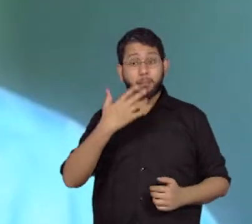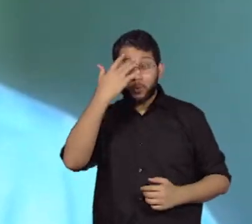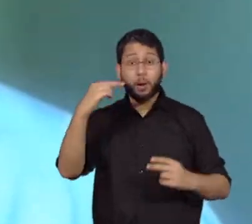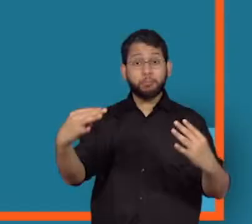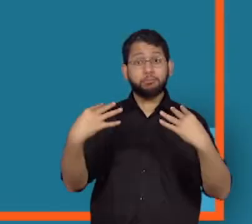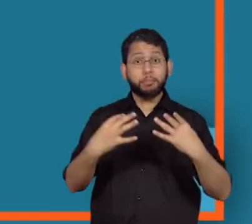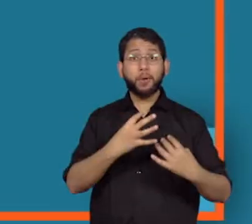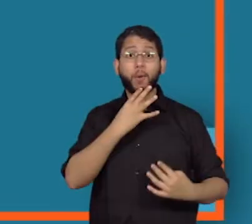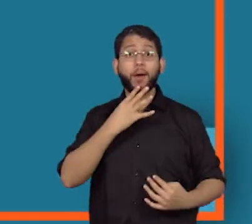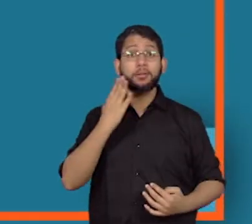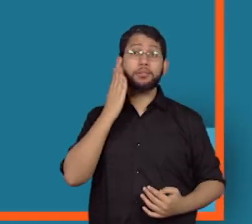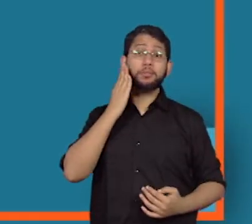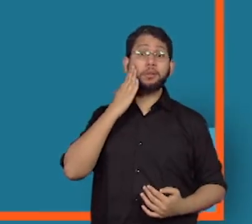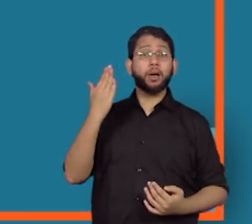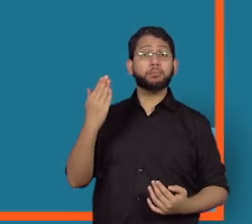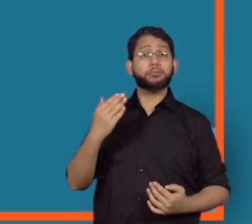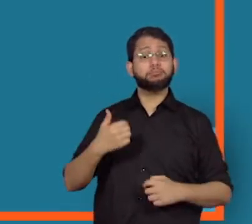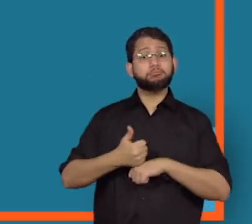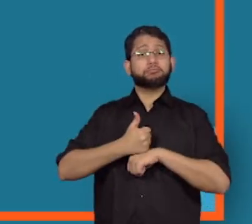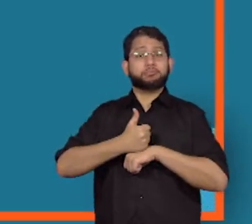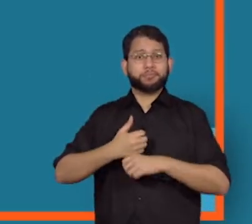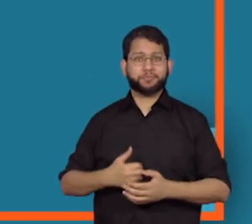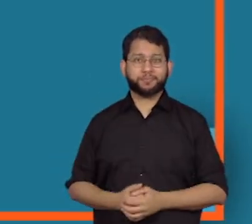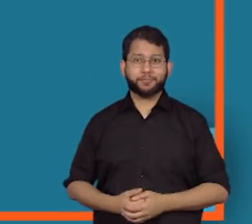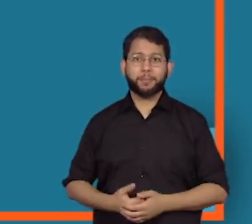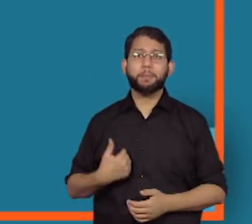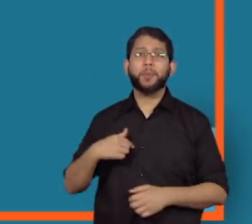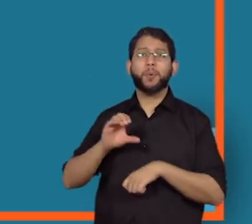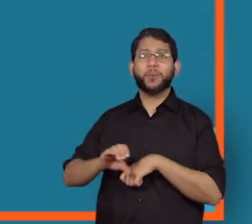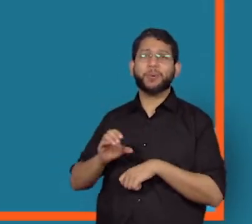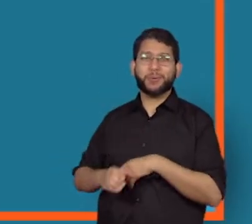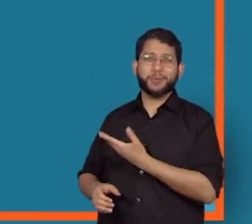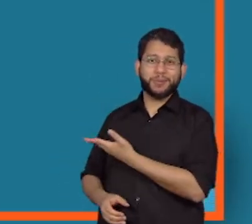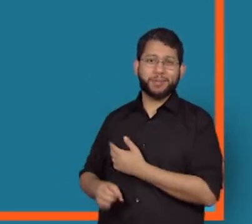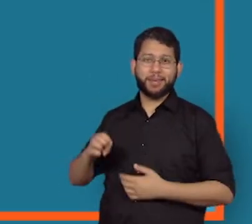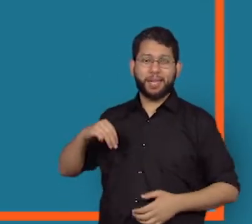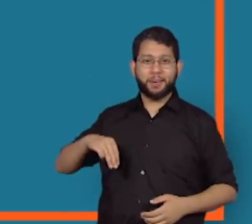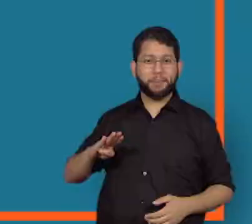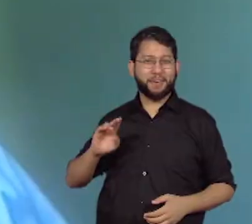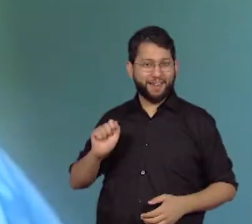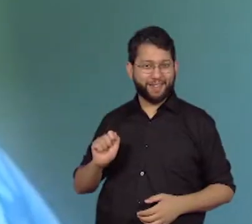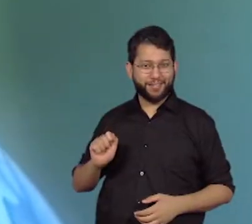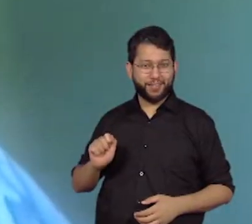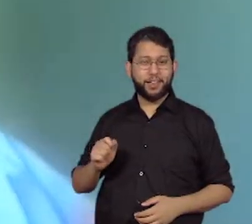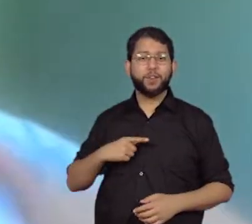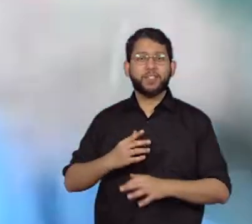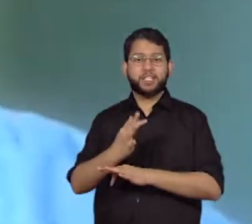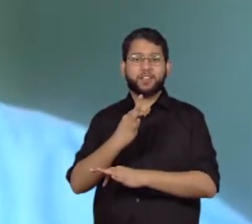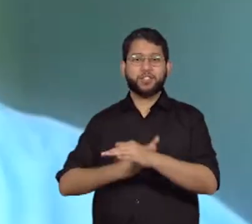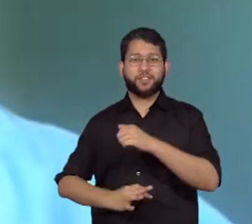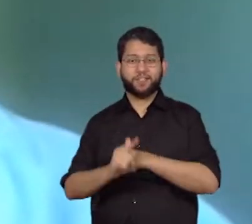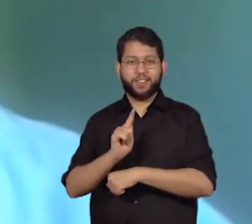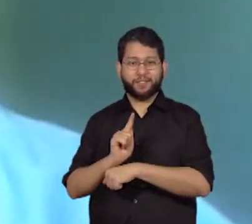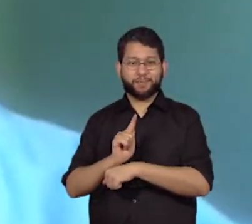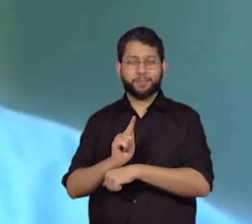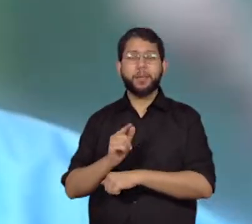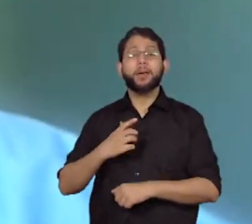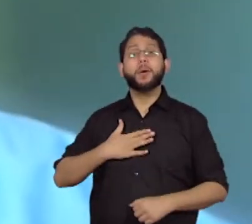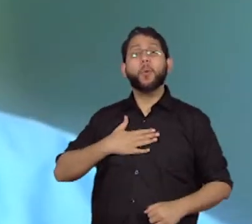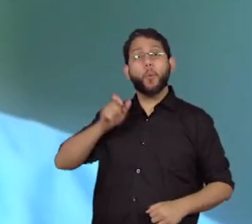possa contribuir nos veículos. Meu MBA na FGV, por exemplo, quem foi meu